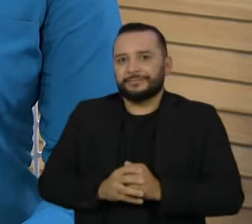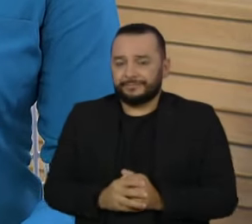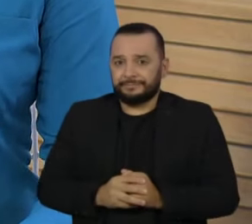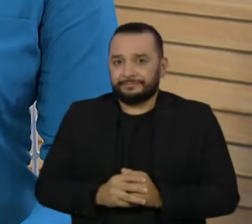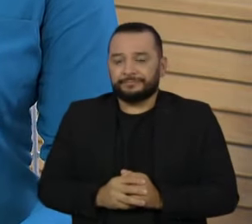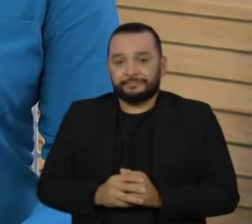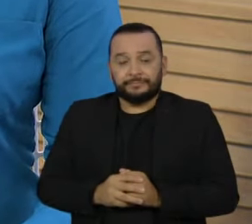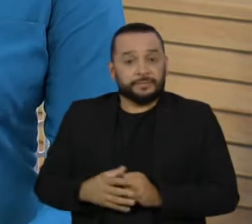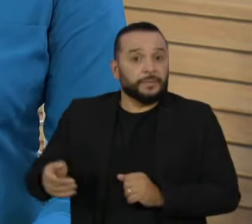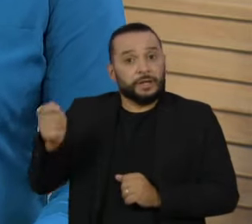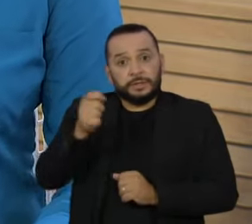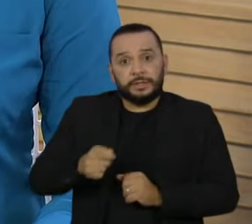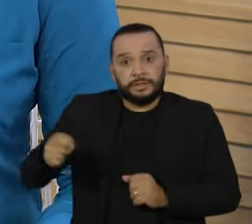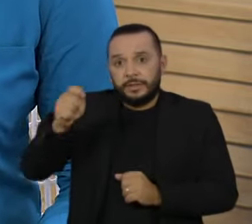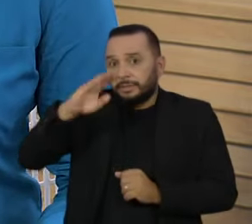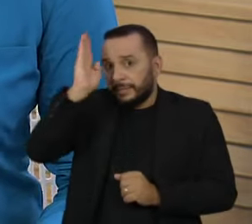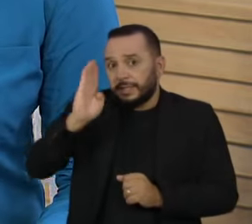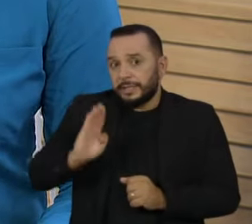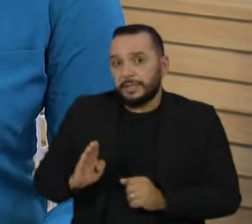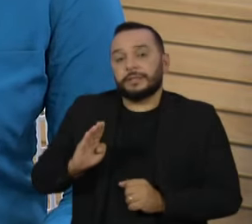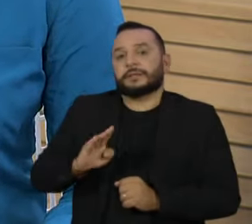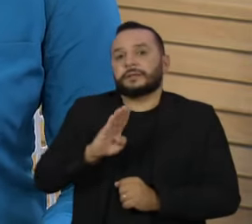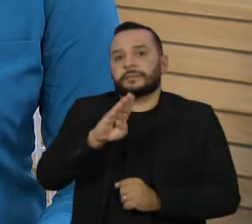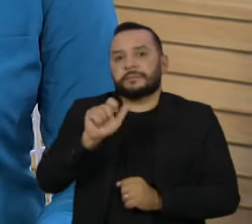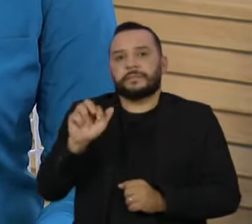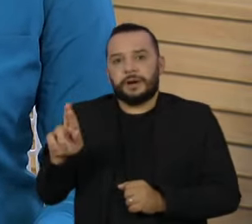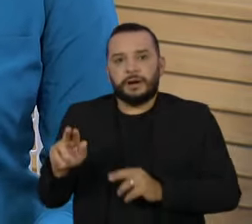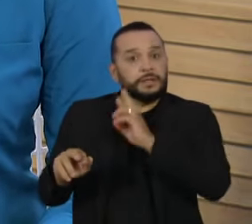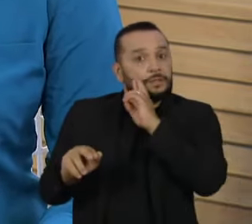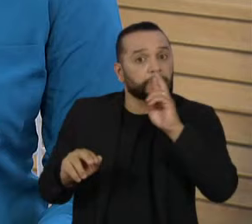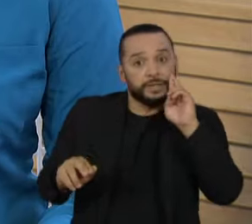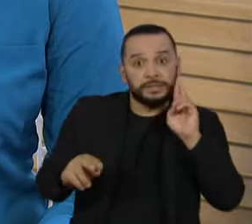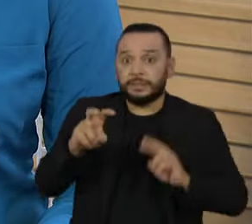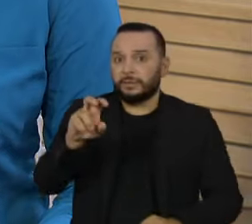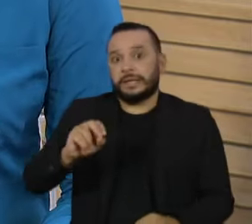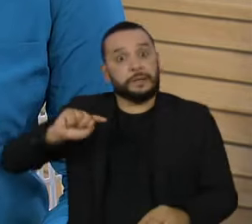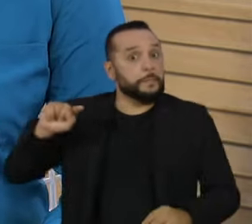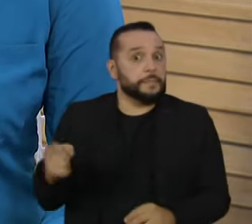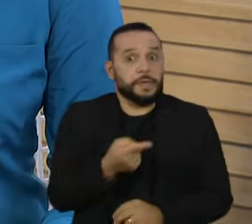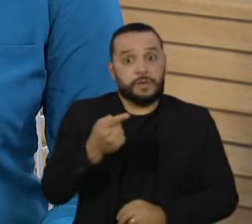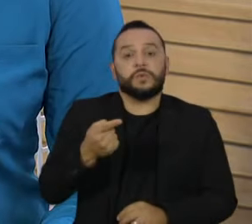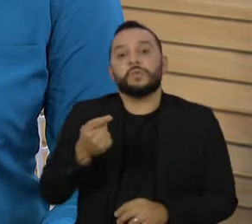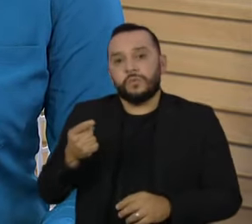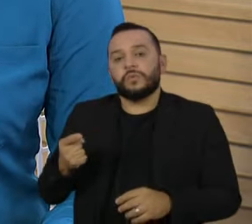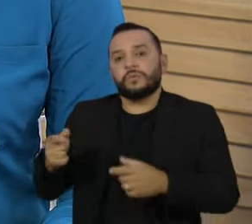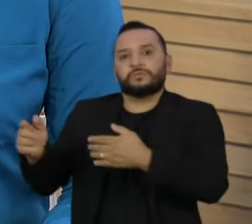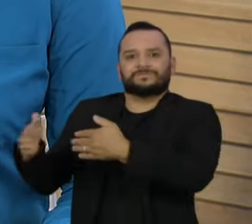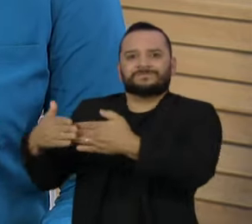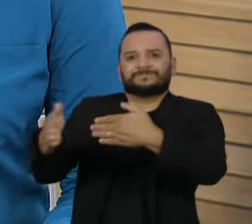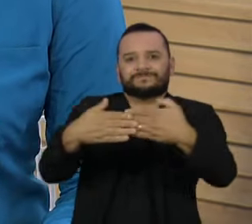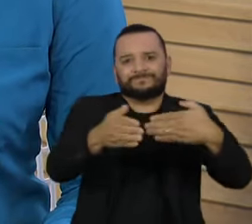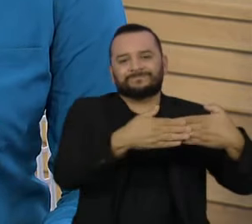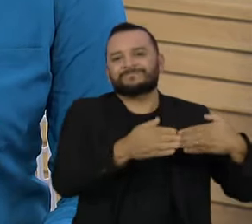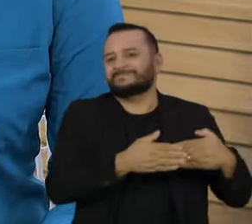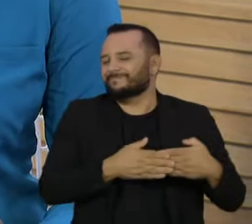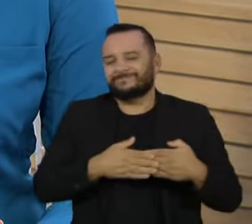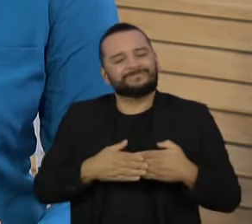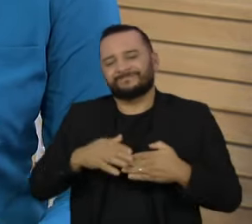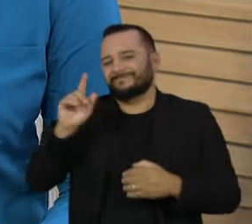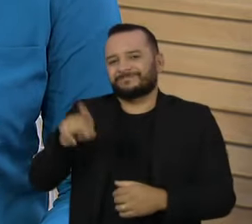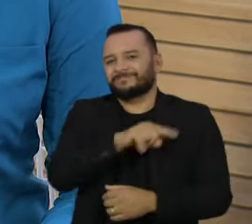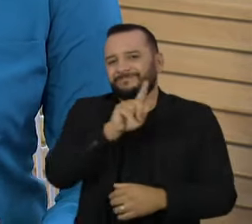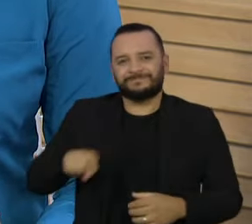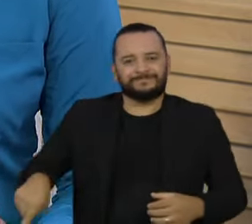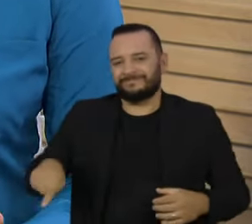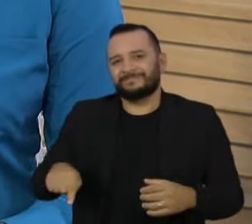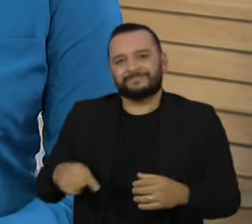Segundo a Associação Brasileira de Bares e Restaurantes, 50 mil estabelecimentos fecharam as portas definitivamente no estado de